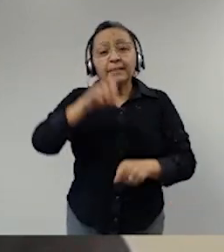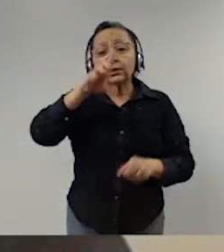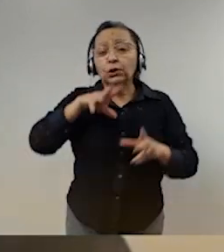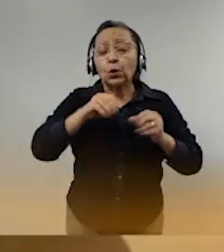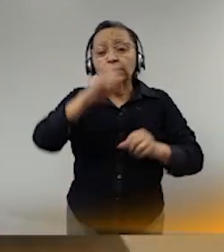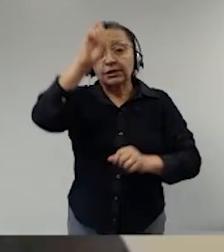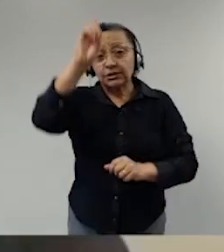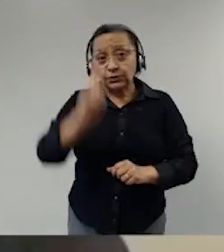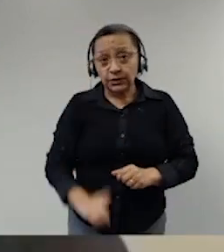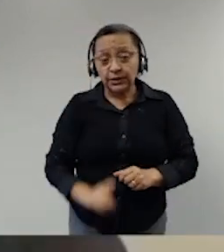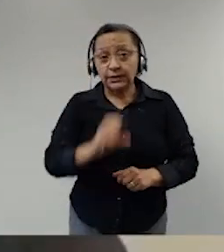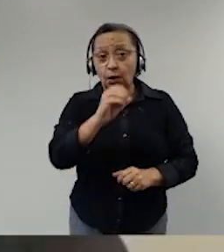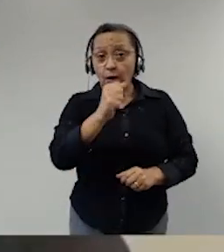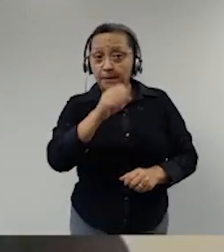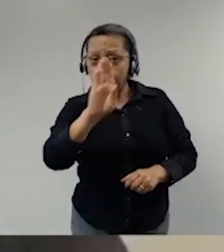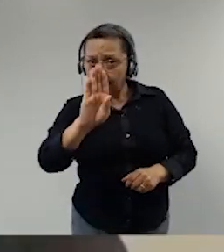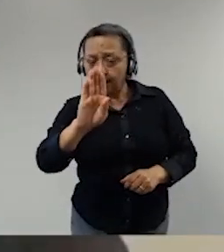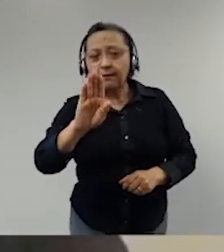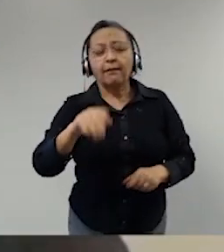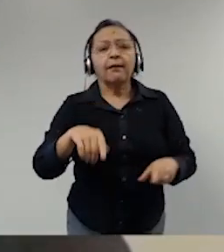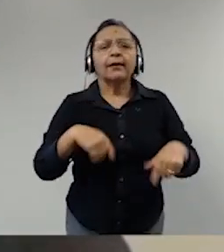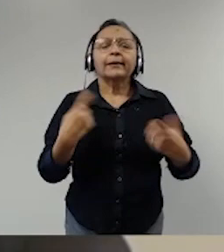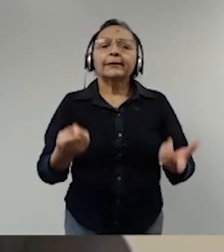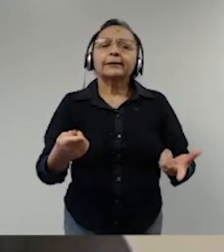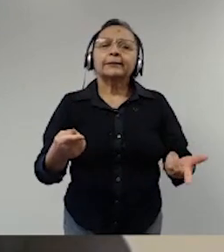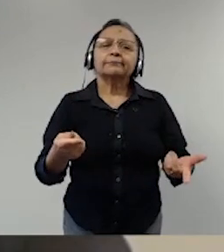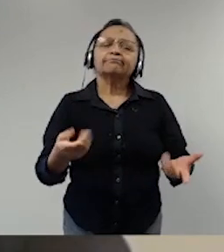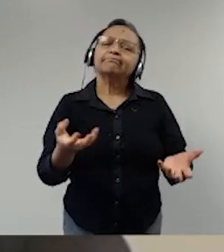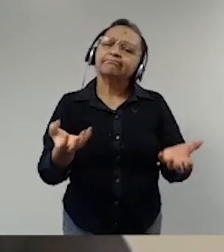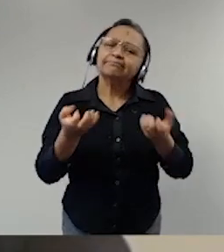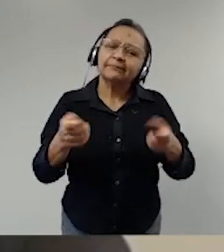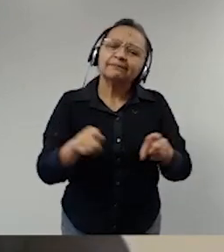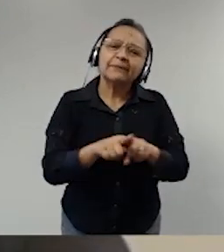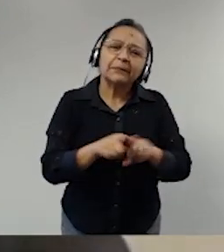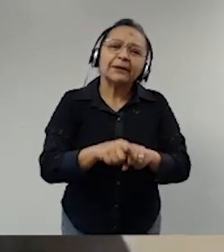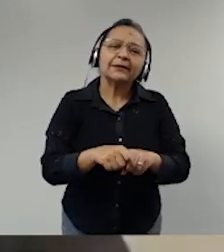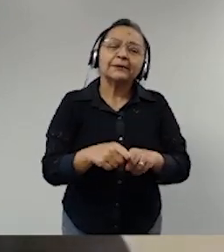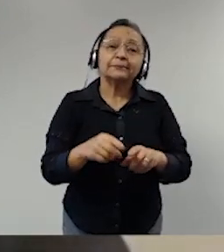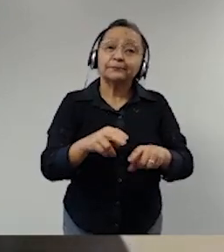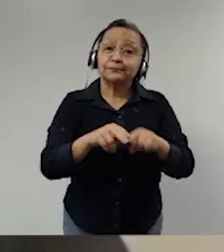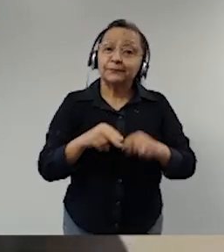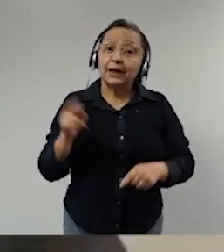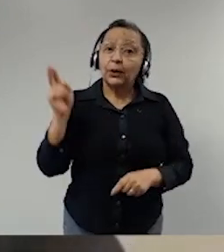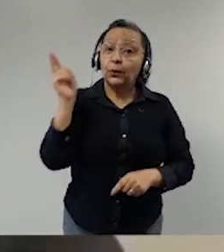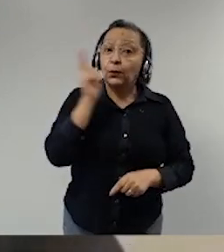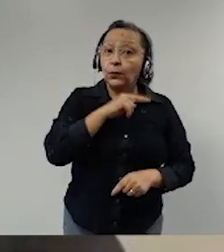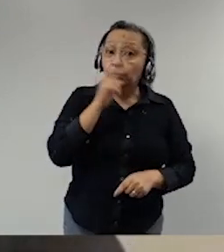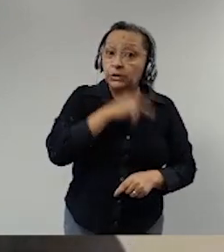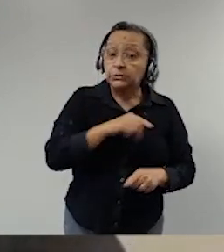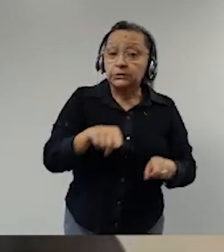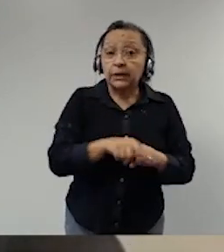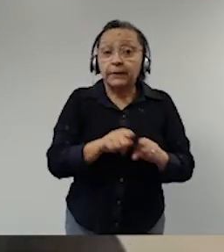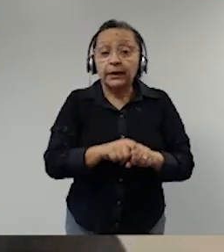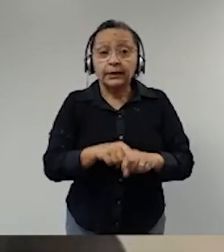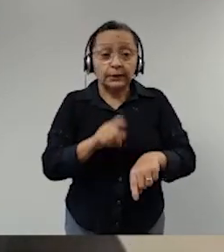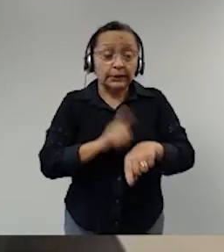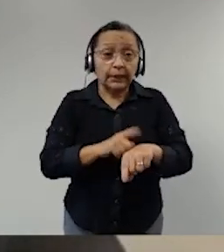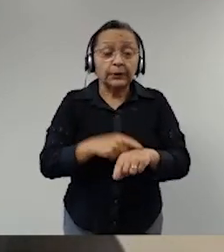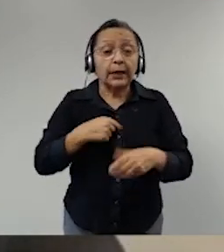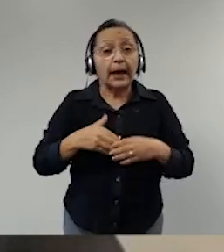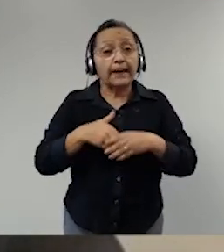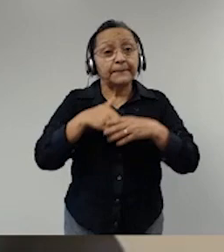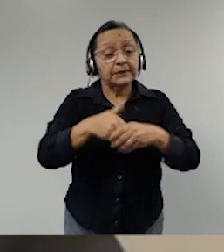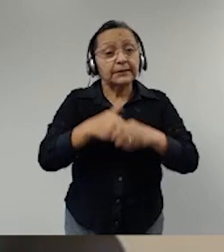diretoria da Ordem dos Advogados do Brasil, e queria, dada a urgência e a falta de moderador, apresentar também o meu sócio e